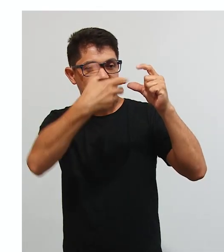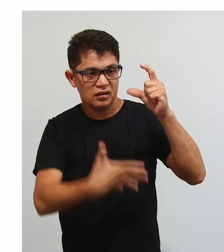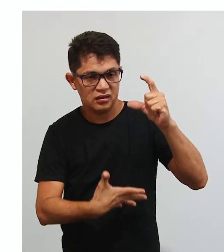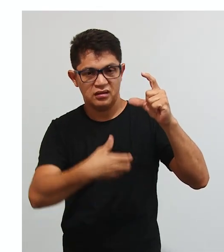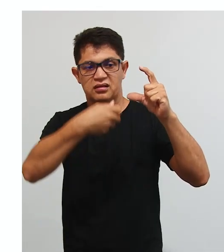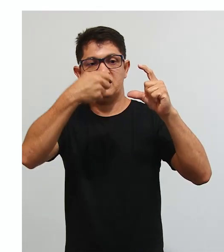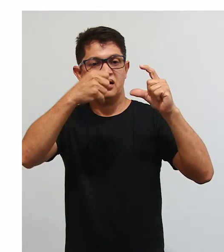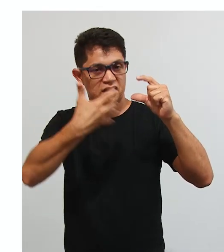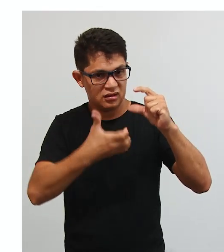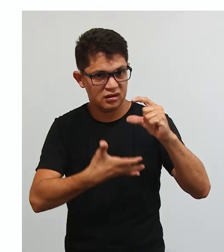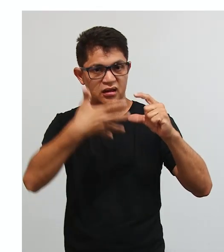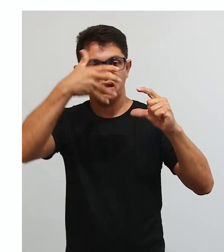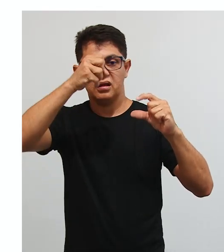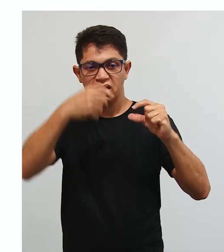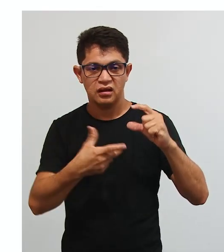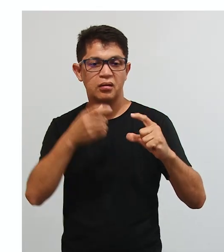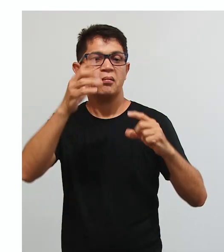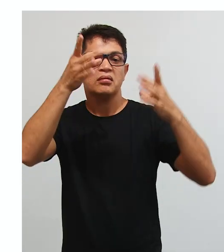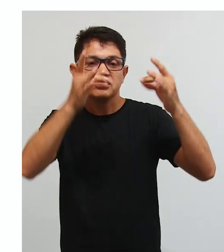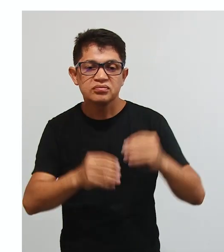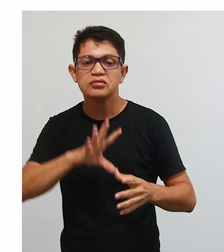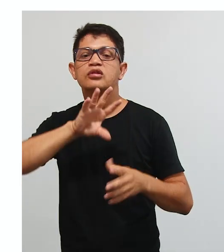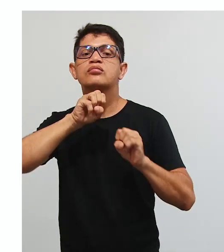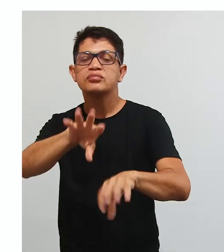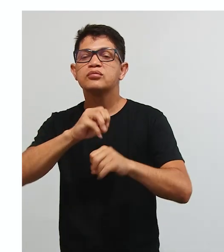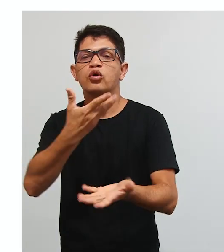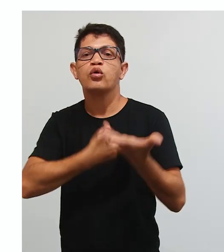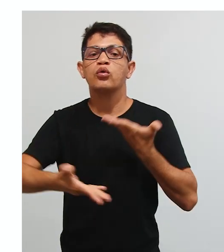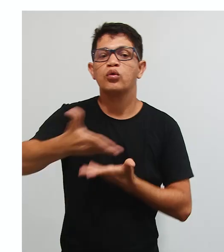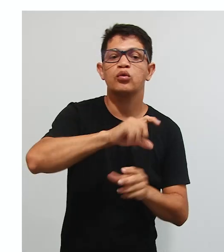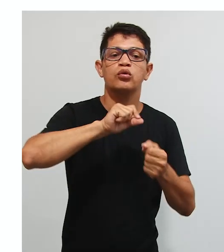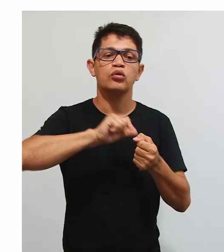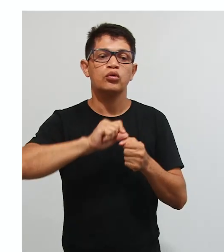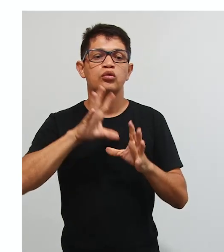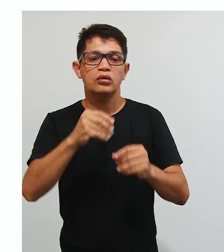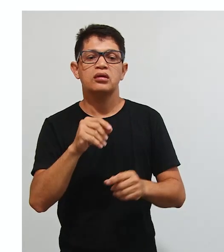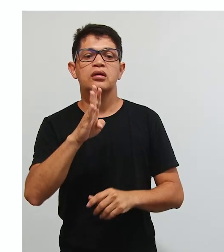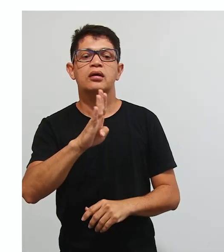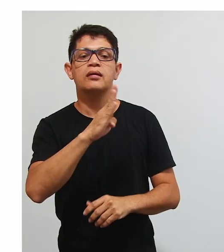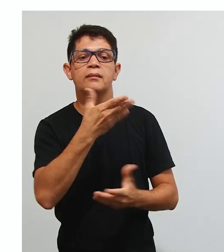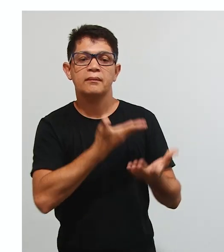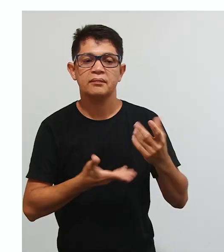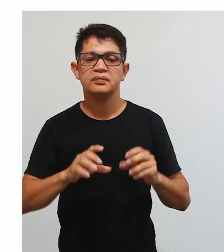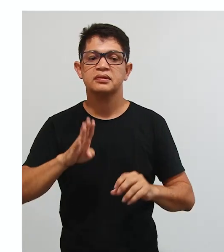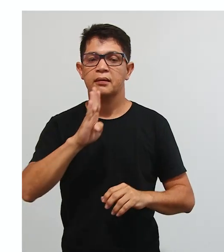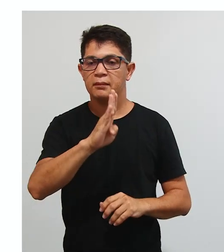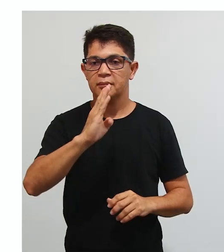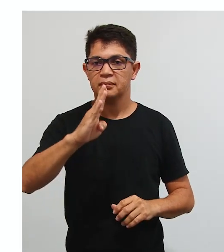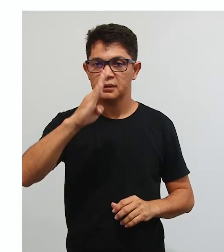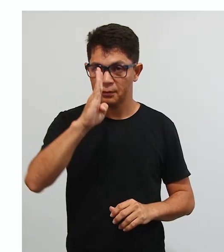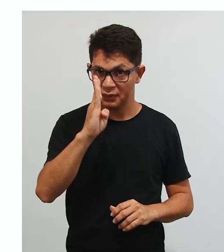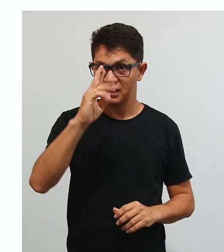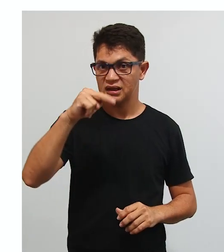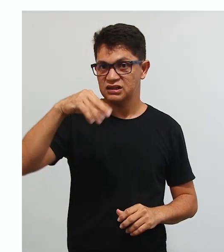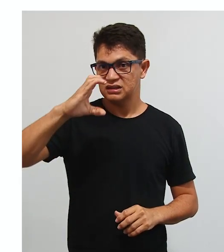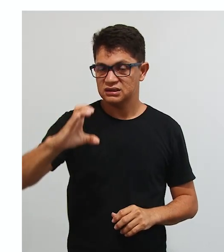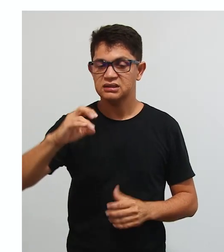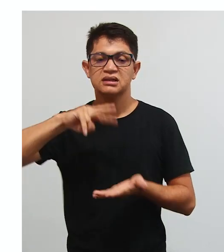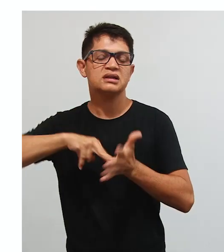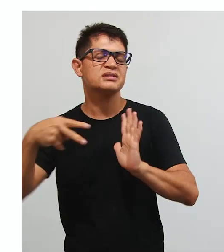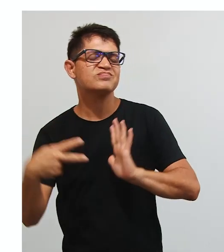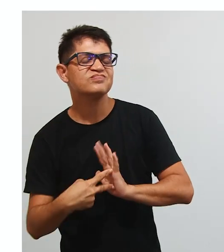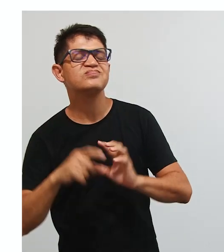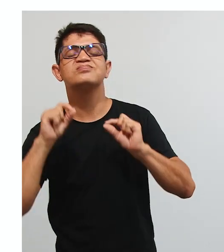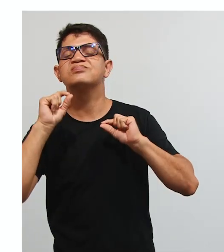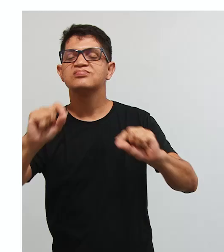hoje, olha só. Começamos então sobre a BNCC. Eu sei que você já ouviu falar na BNCC, mas você